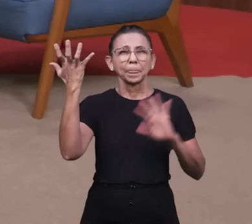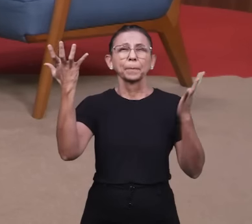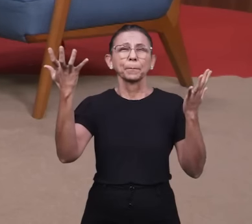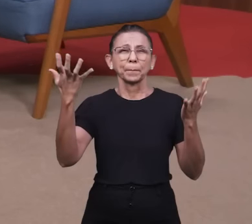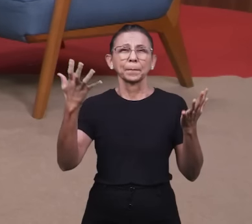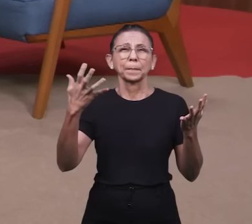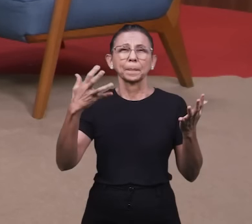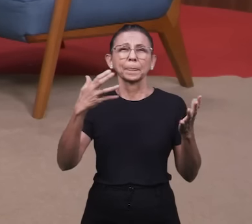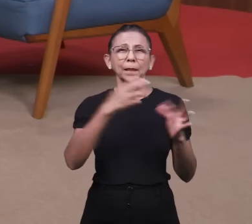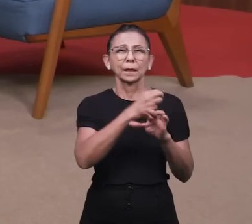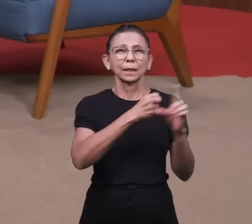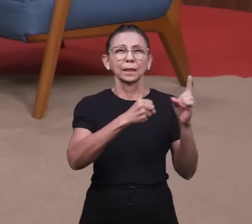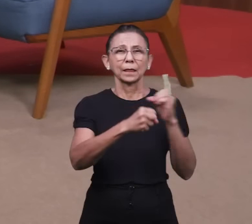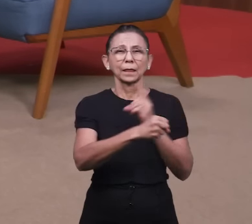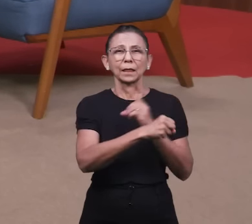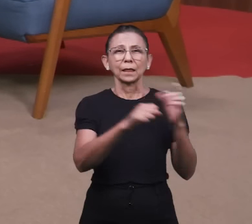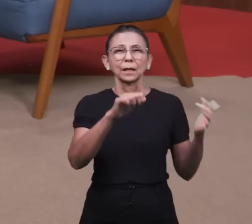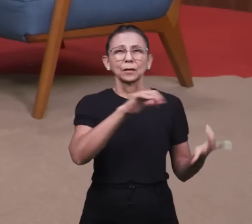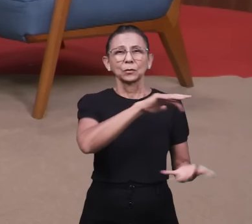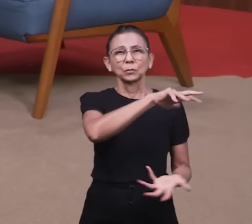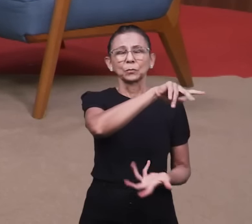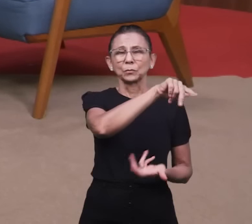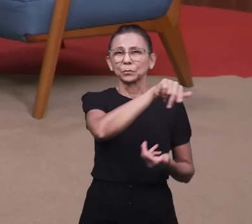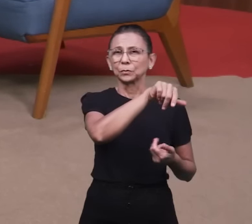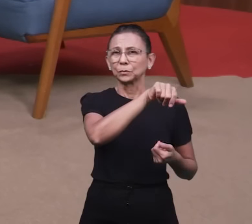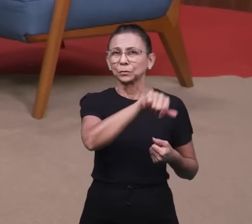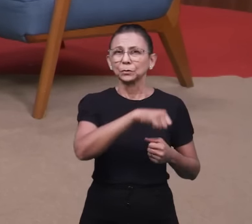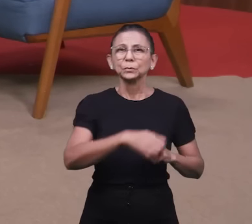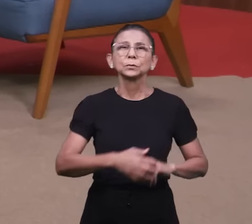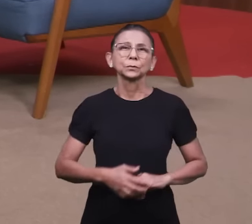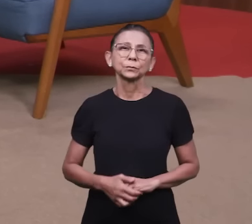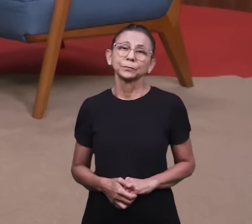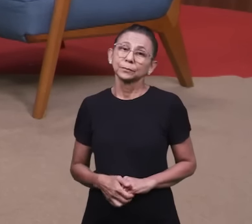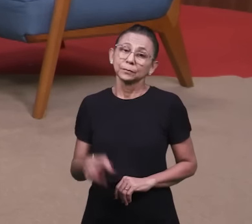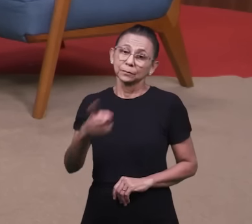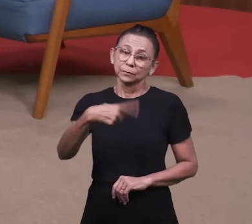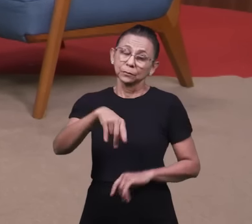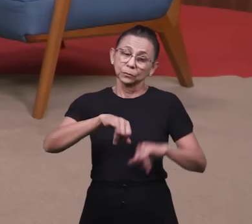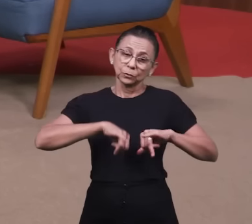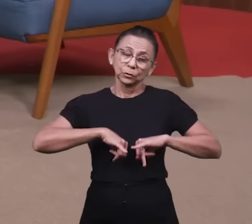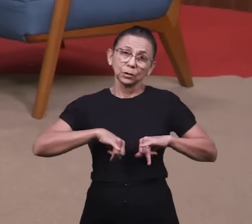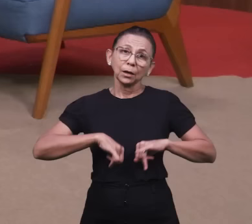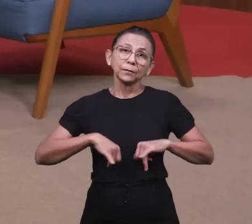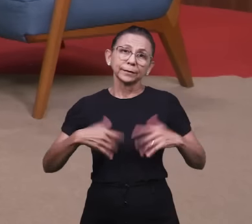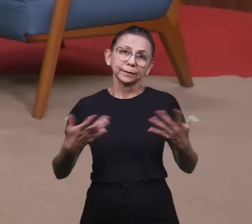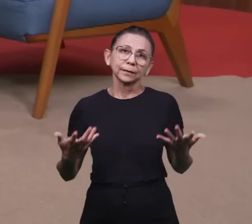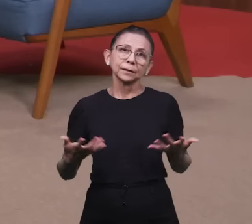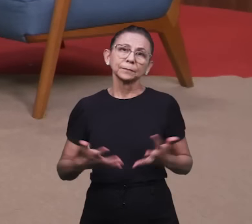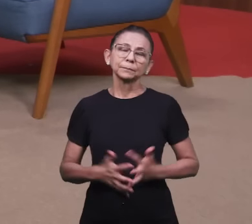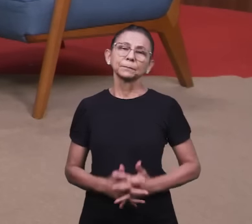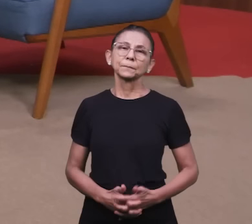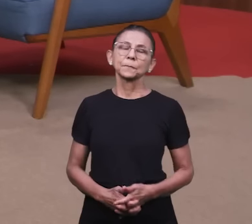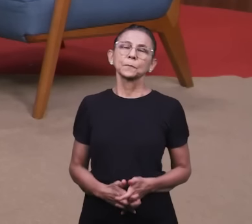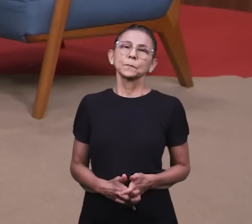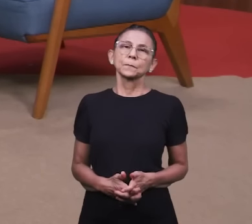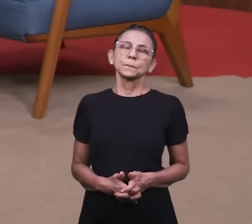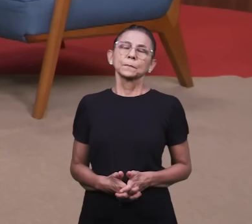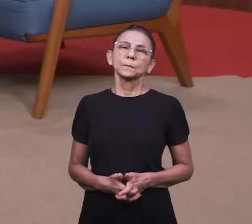vemos hoje acontecer no mundo e a chuva e o sol cai para todo mundo né